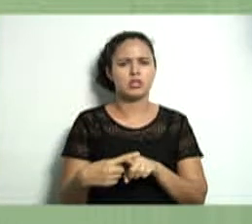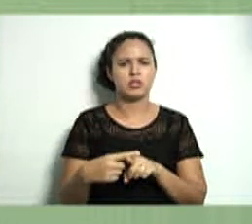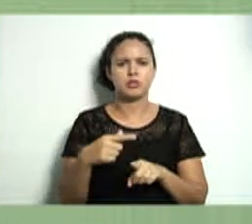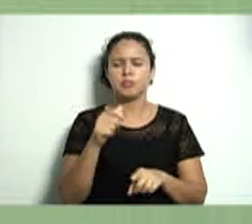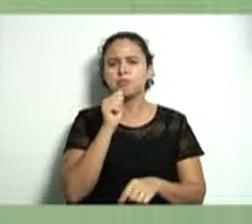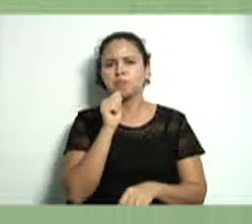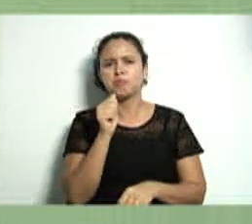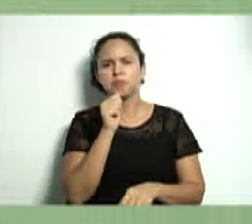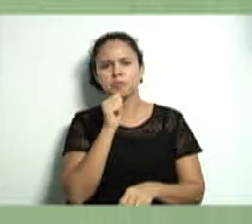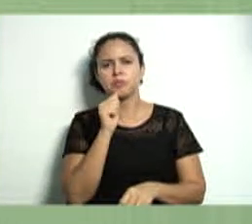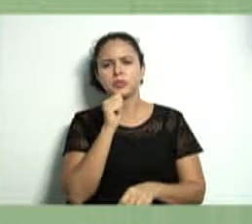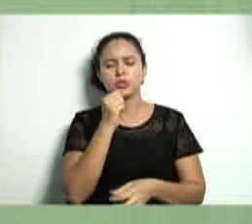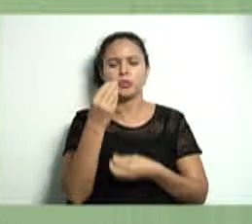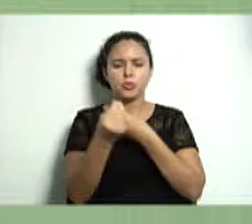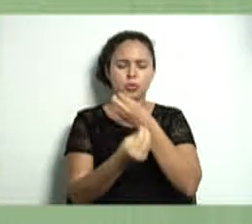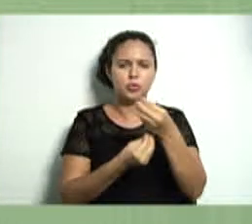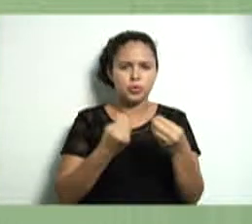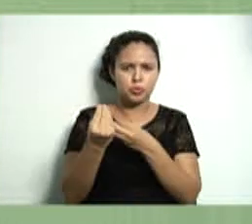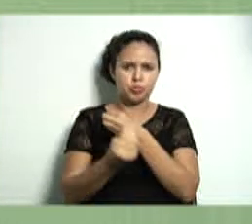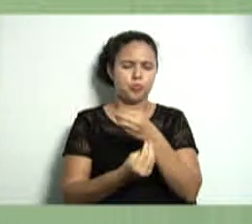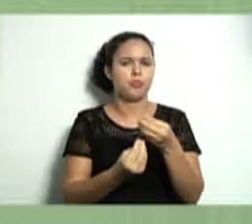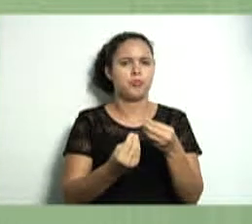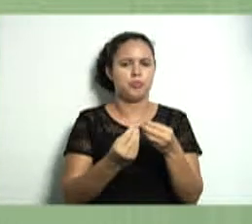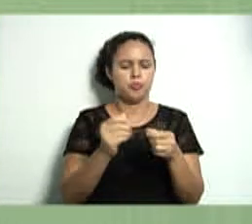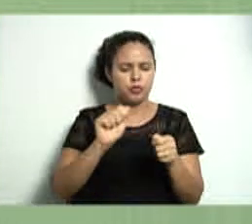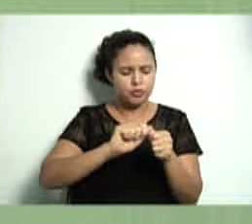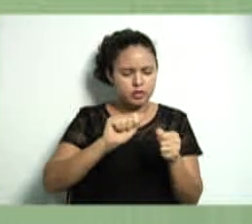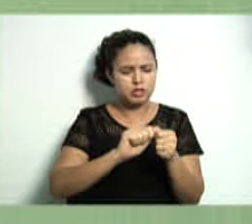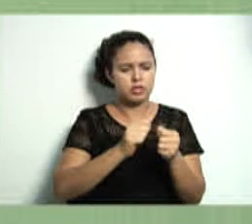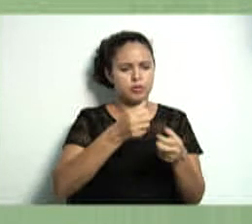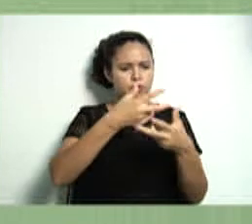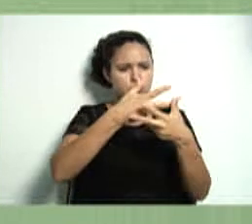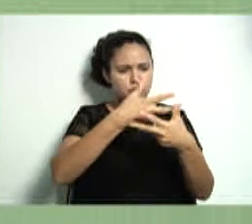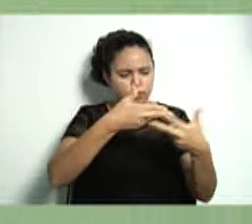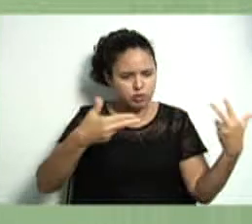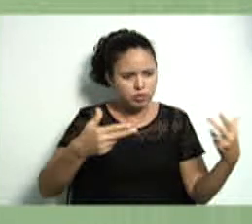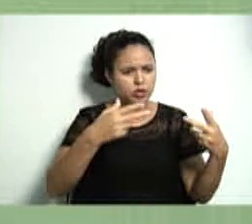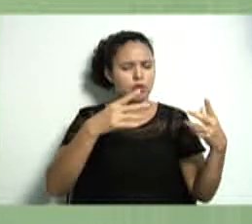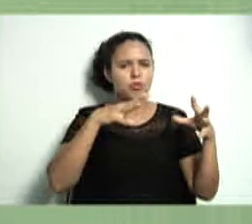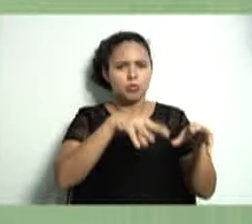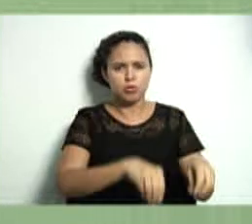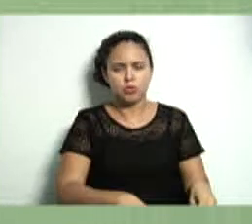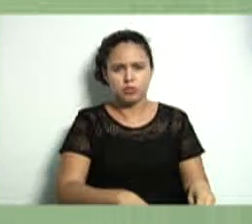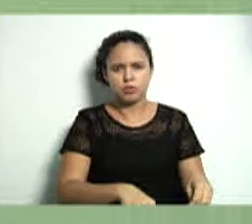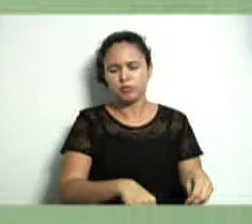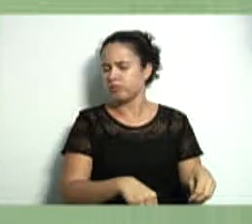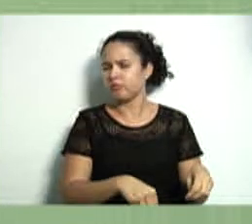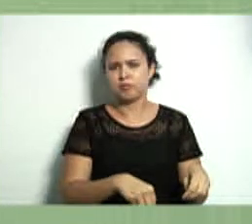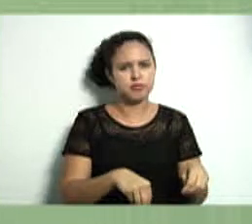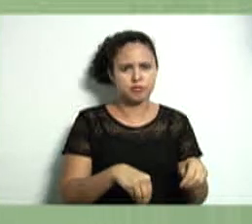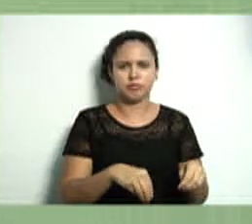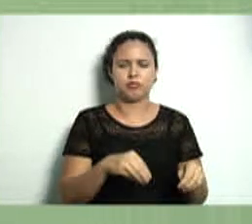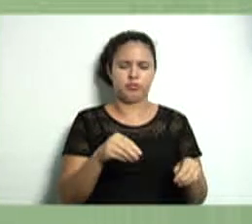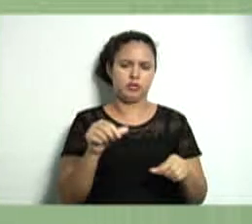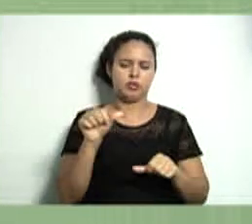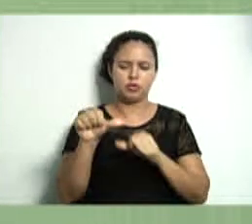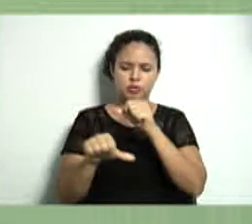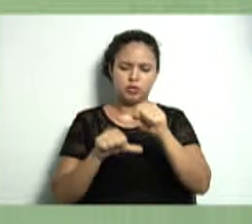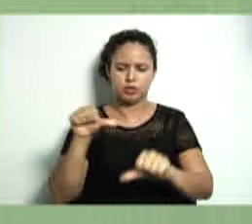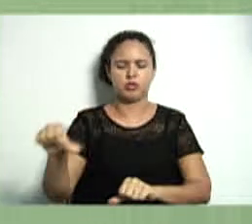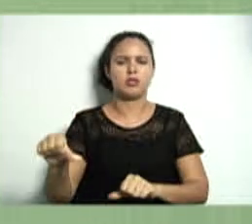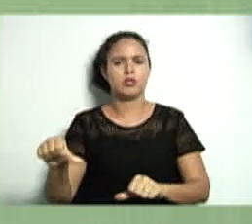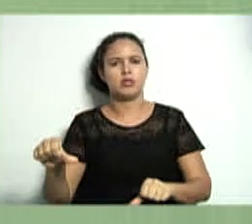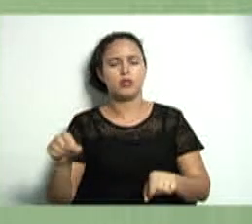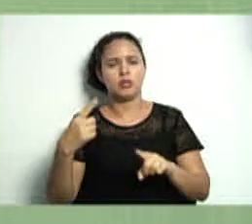meios de produção. Eles realizam trabalho para produzir bens com valor de troca. Sim, porque